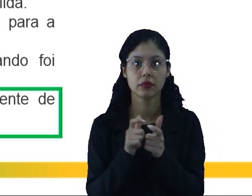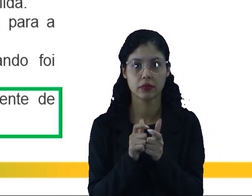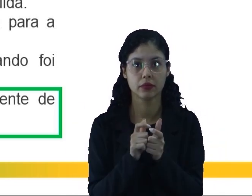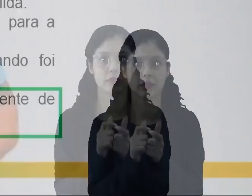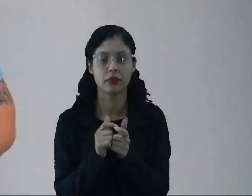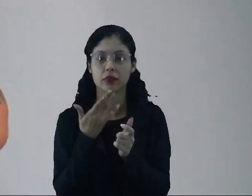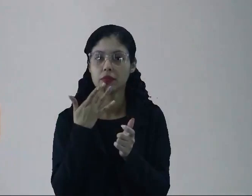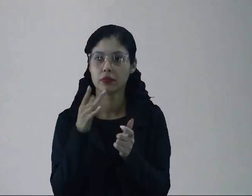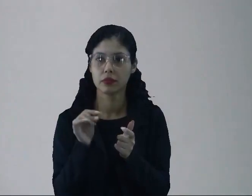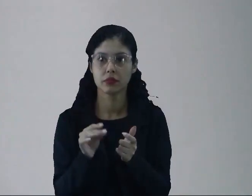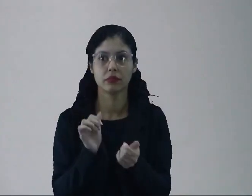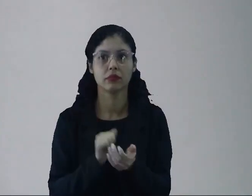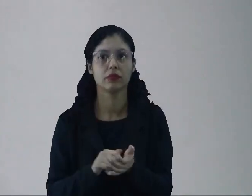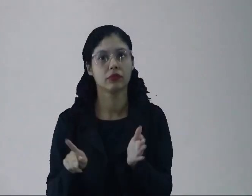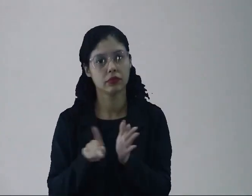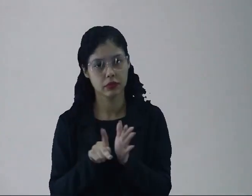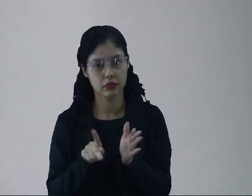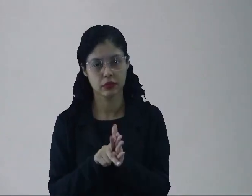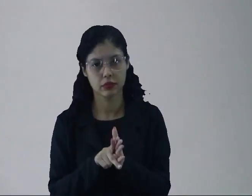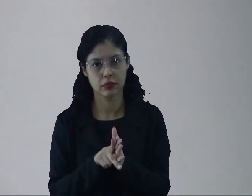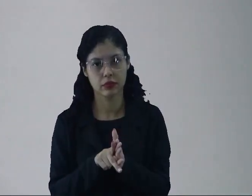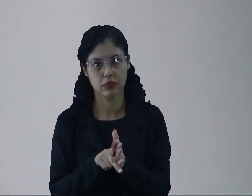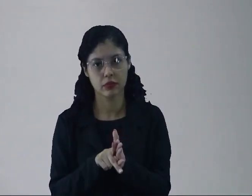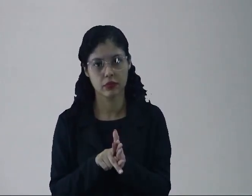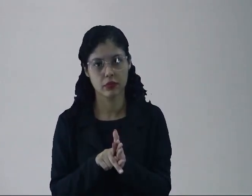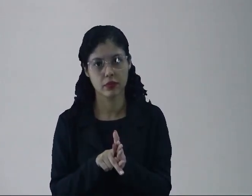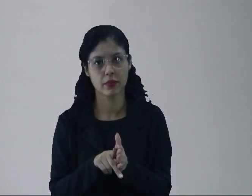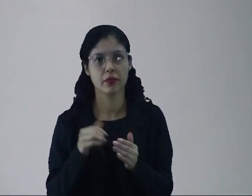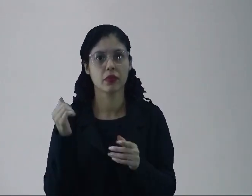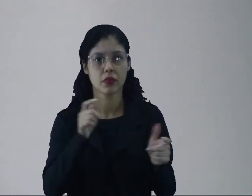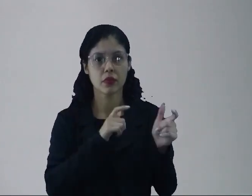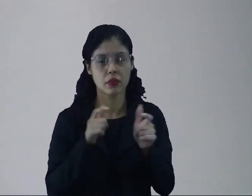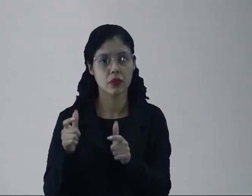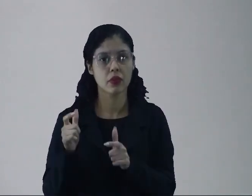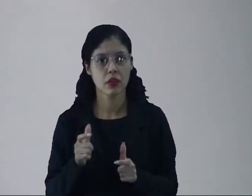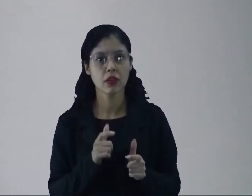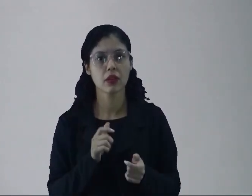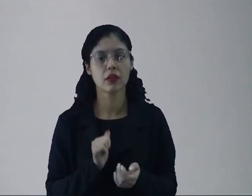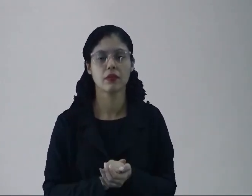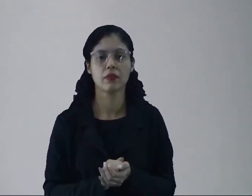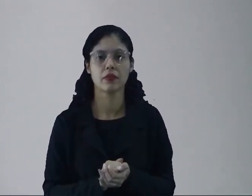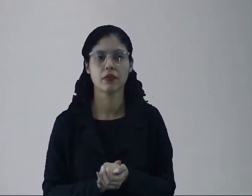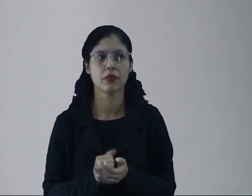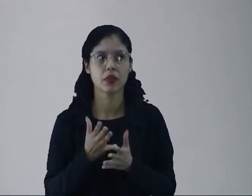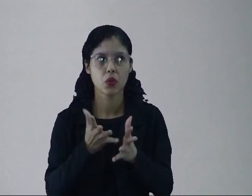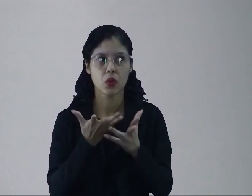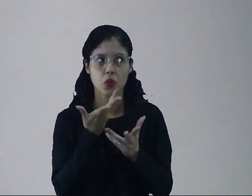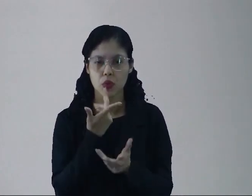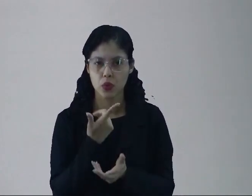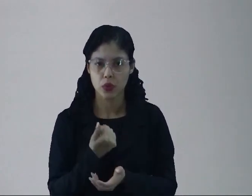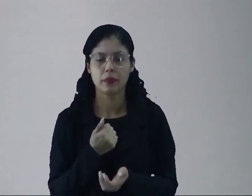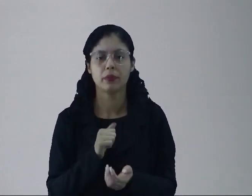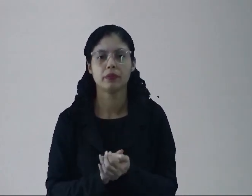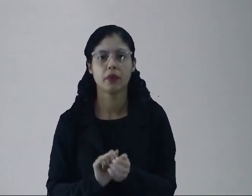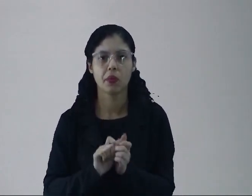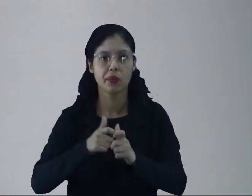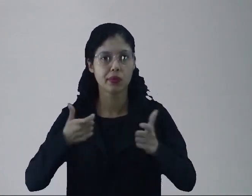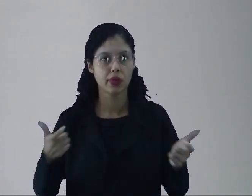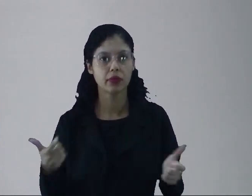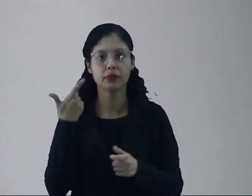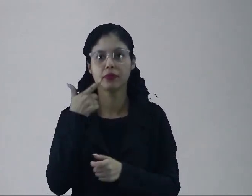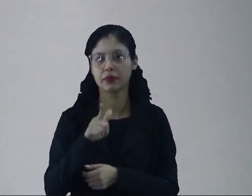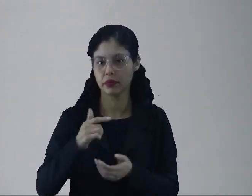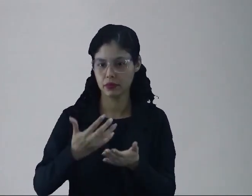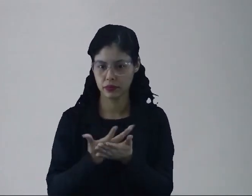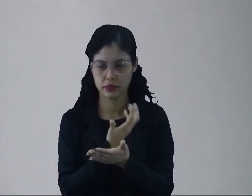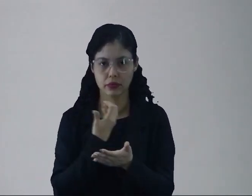menos sal do que o ambiente que ela estava, logo ela absorveu esse sal aí e aumentou a concentração, ela